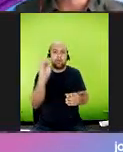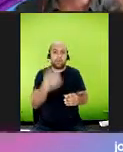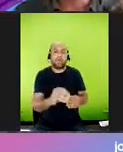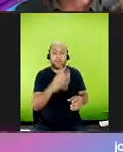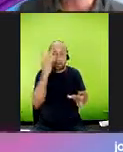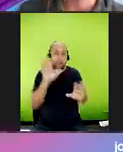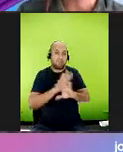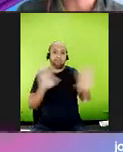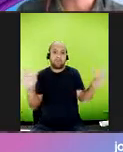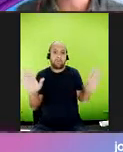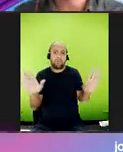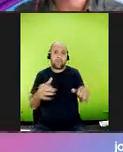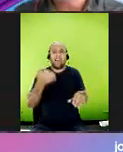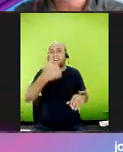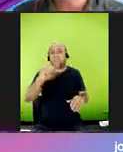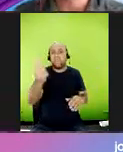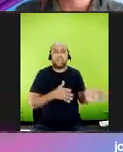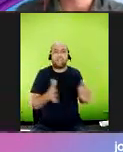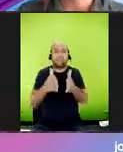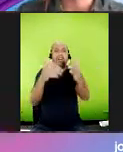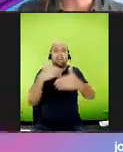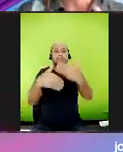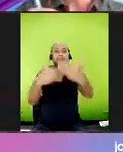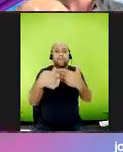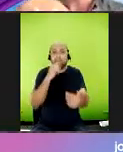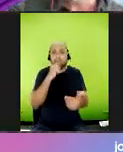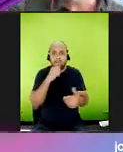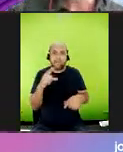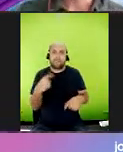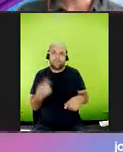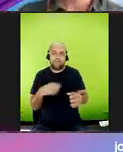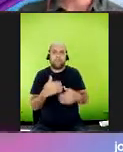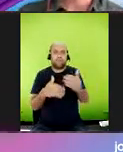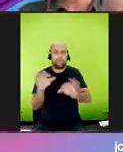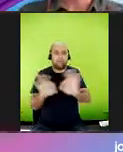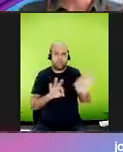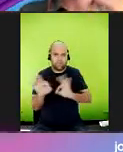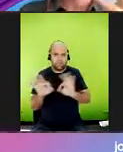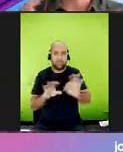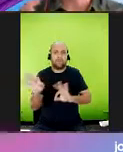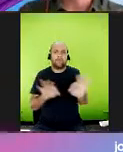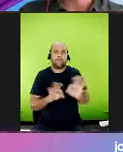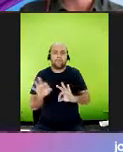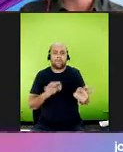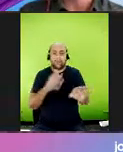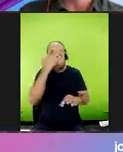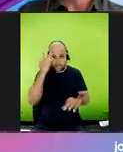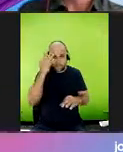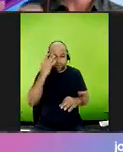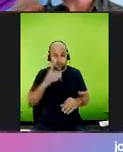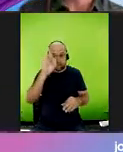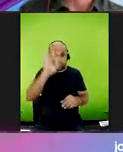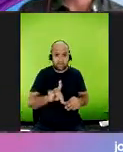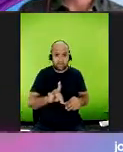abandonado ninguém fazer em variação de carreira Então já tá vindo para cá e a gente vai pilotar projetos né com esse deficiente que foram avaliados pelos gestores